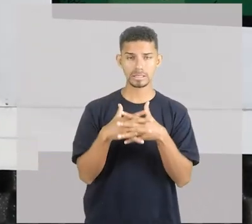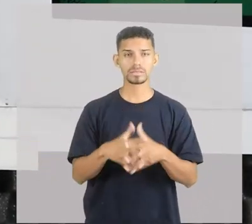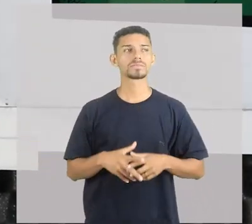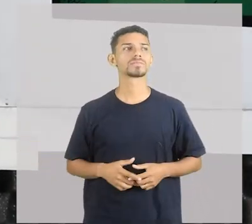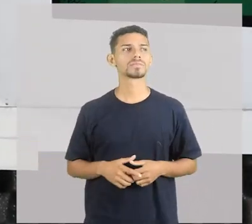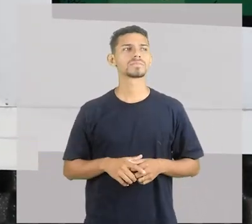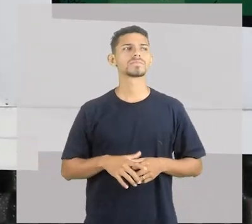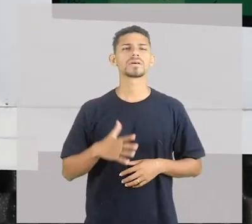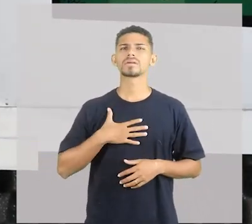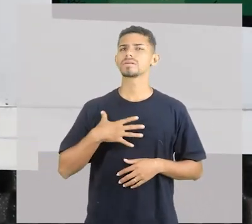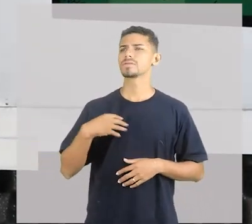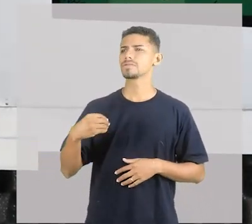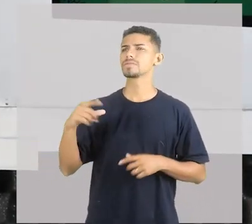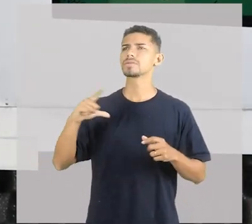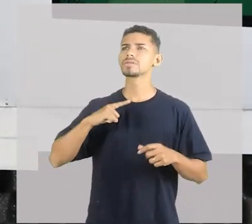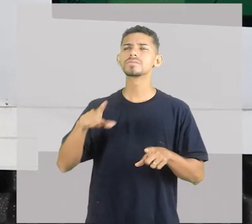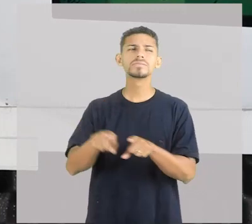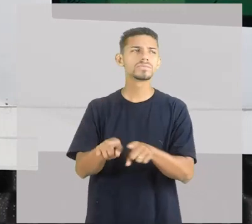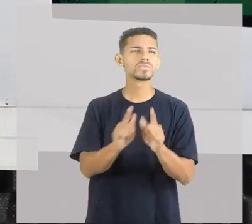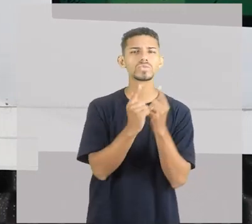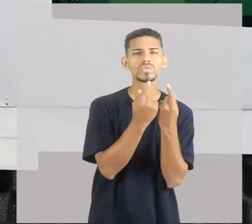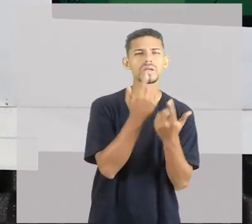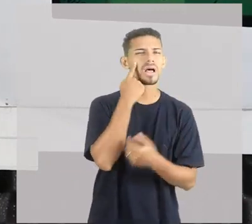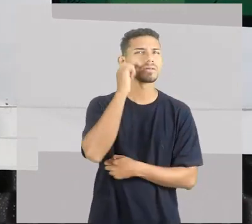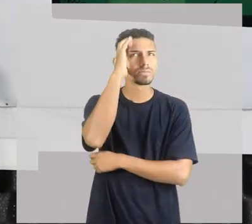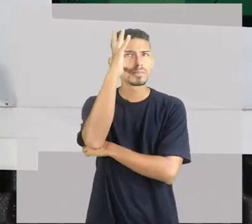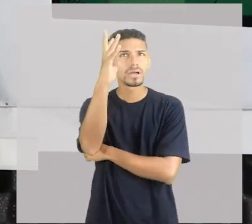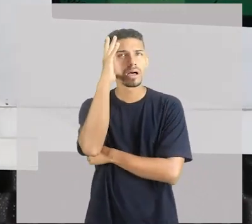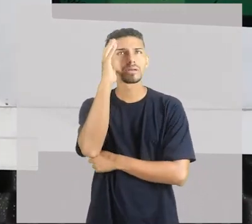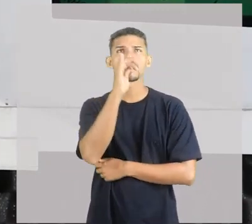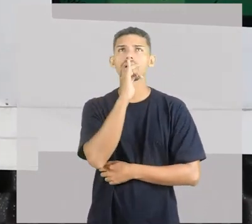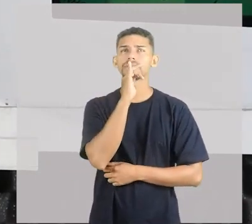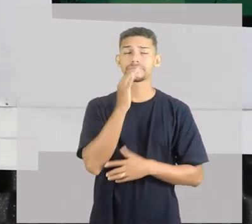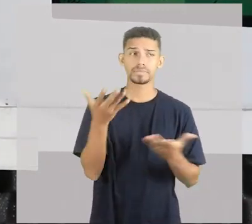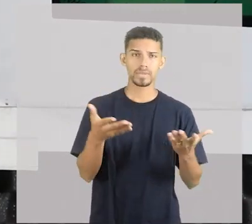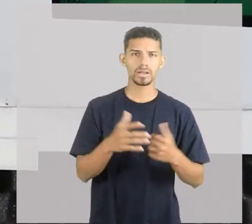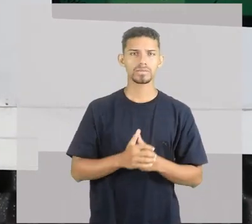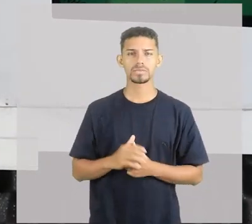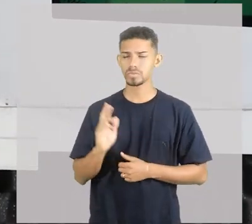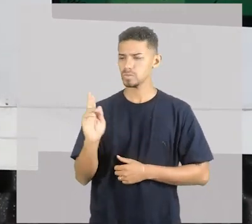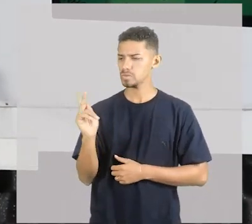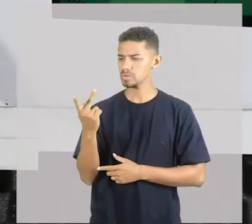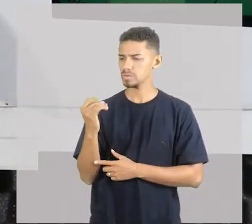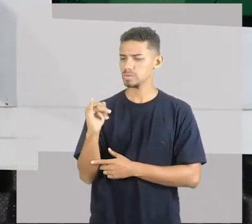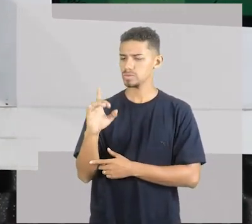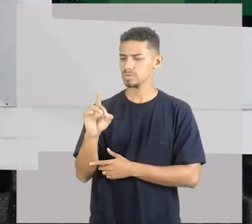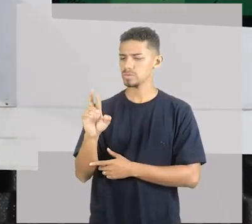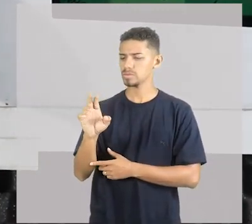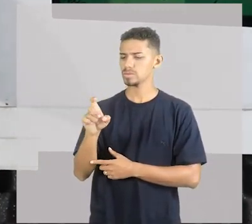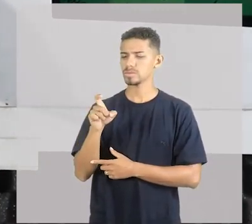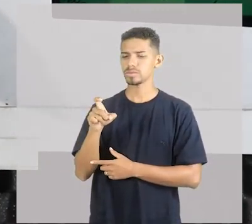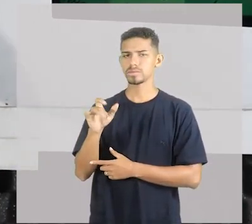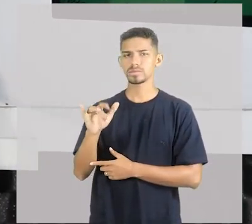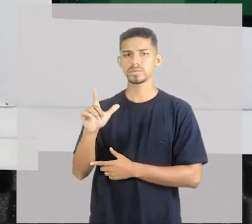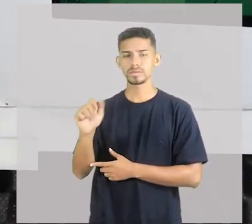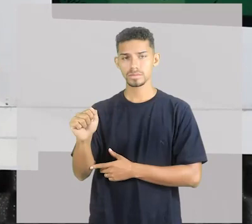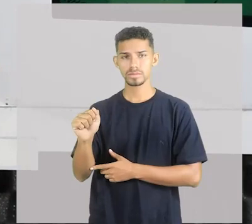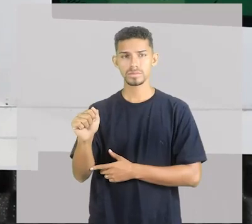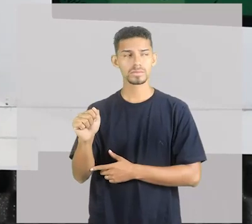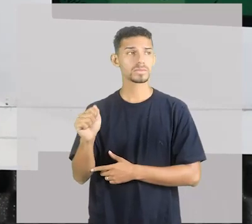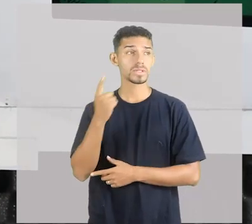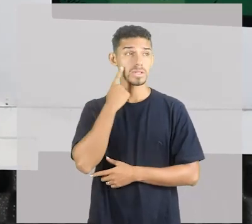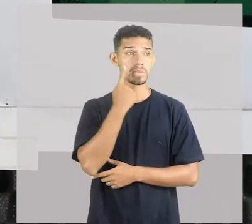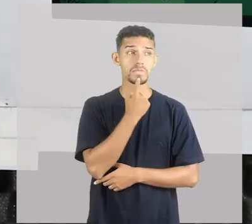filho já tem esse grupo funcional bem aqui, ó. Imagina, bem aqui agora uma hidroxila. Olha como é muito próximo. Se bem aqui